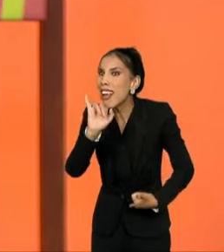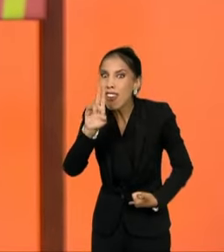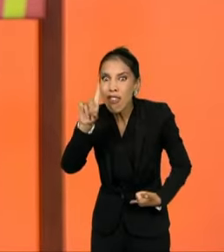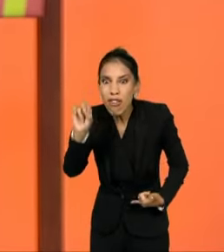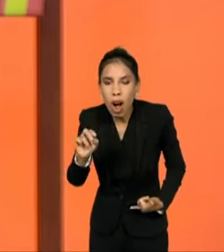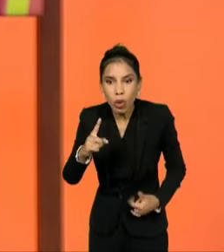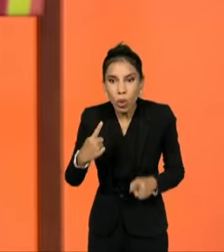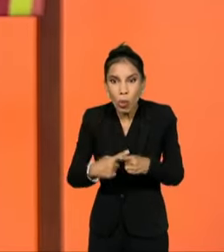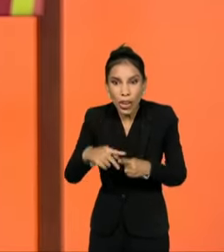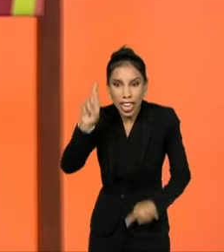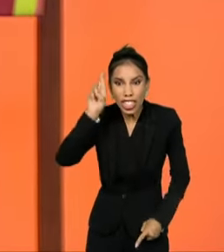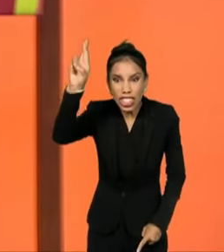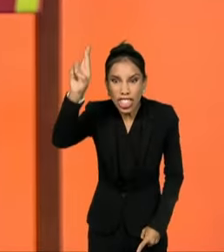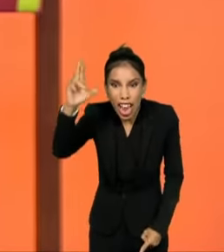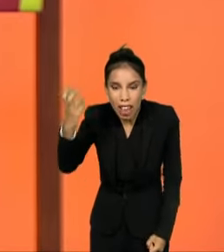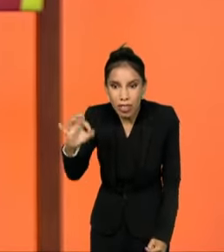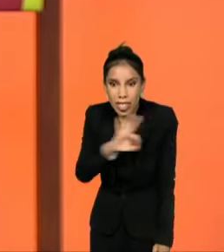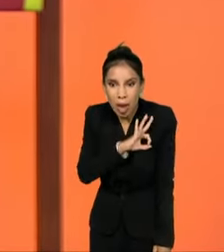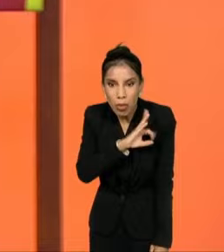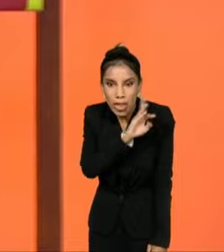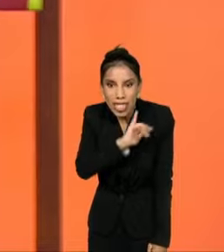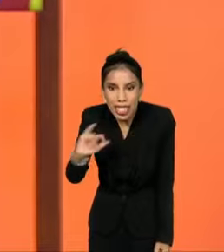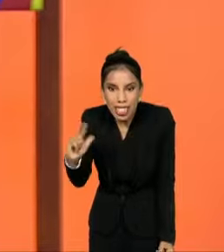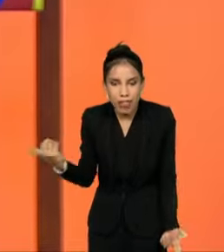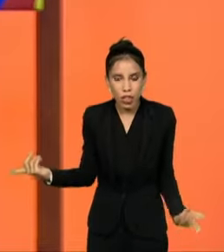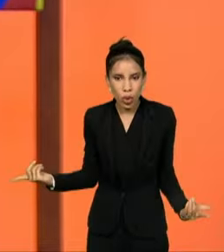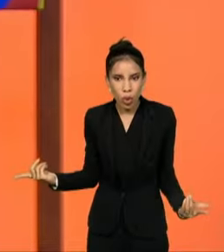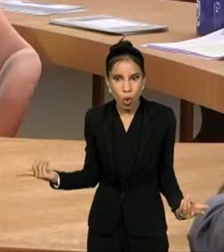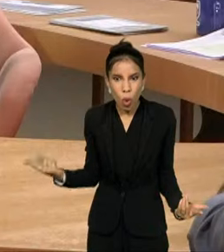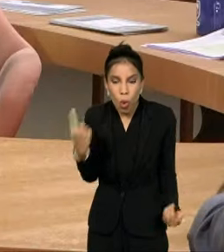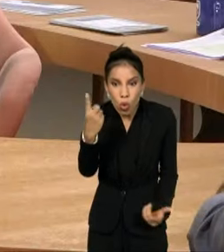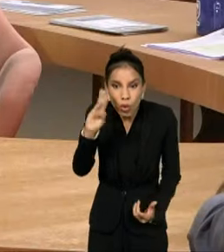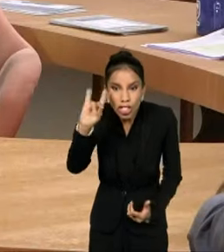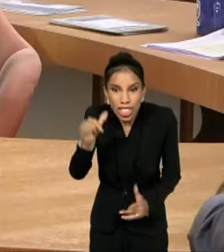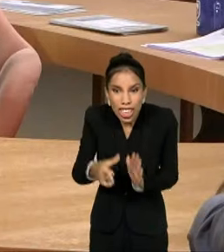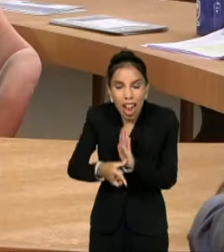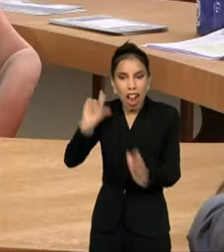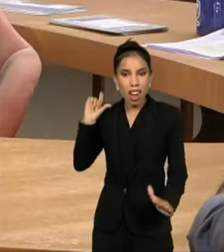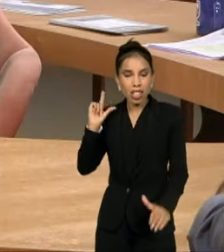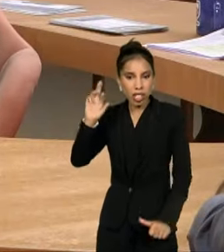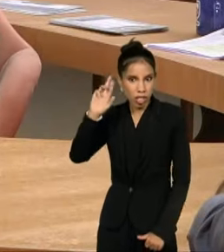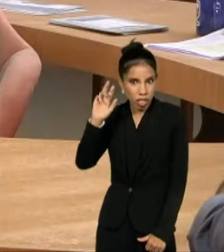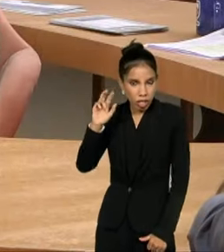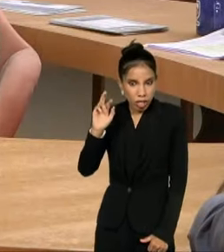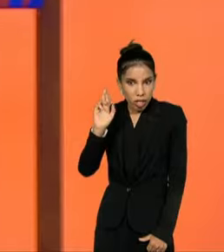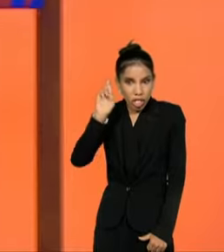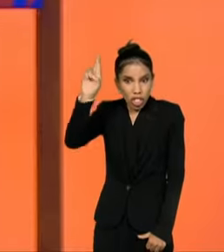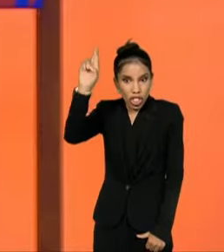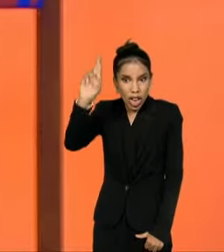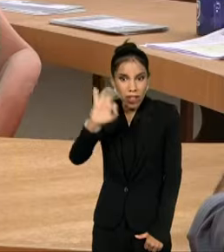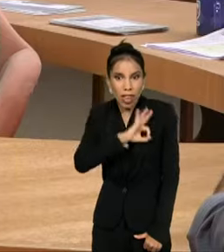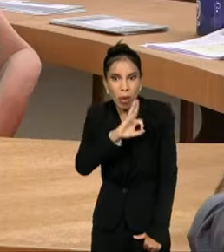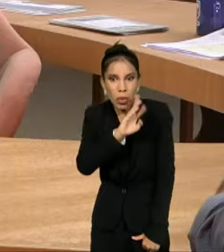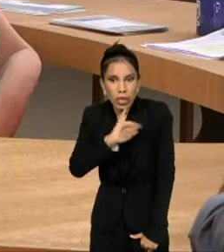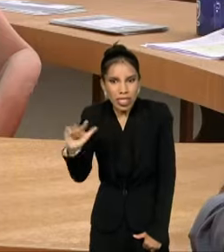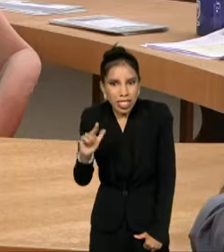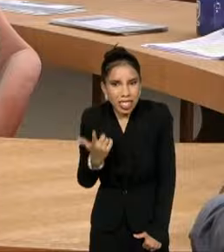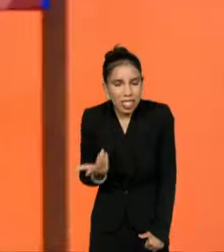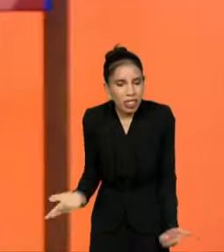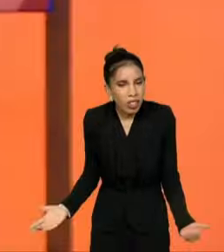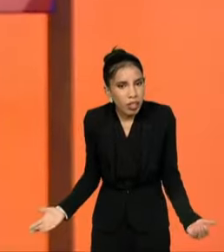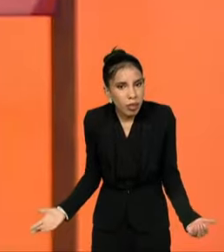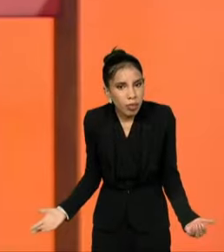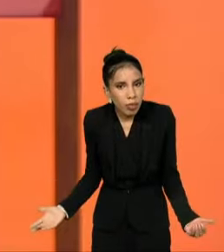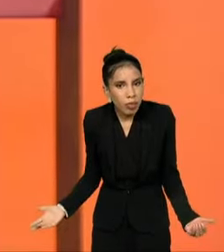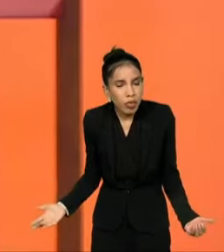Claro, ele era o chefe, ele tinha assumido um dia antes. Não, um dia, ele foi nomeado ele foi um dia antes. Ele era chefe da Polícia Civil um dia antes. Você não acha isso um pouco estranho, liguei...